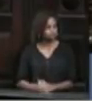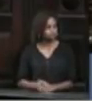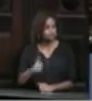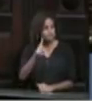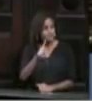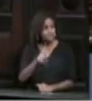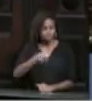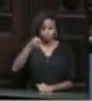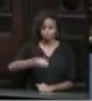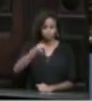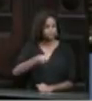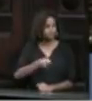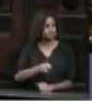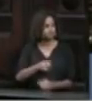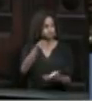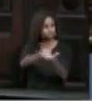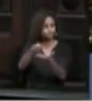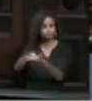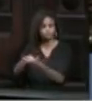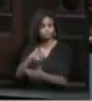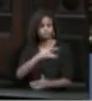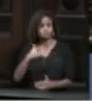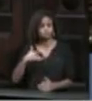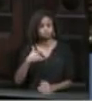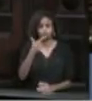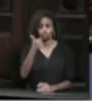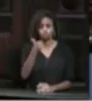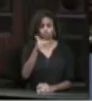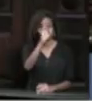investir 12% na saúde, investiu